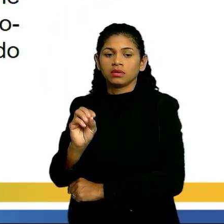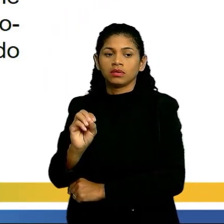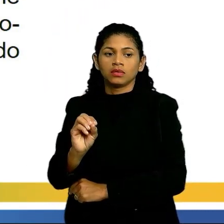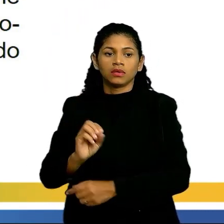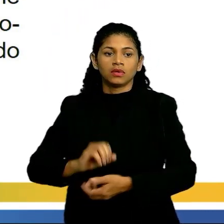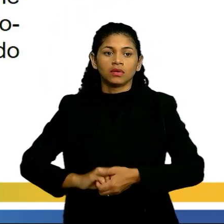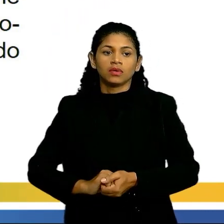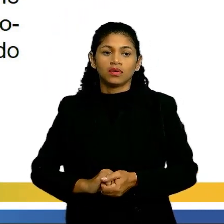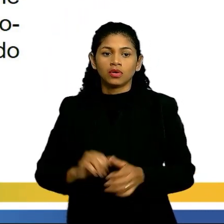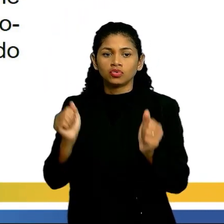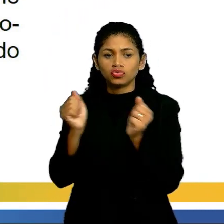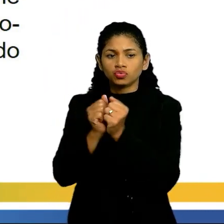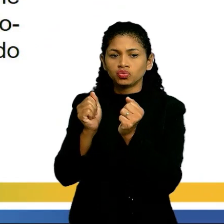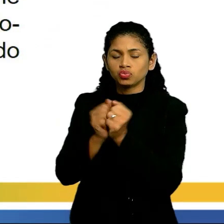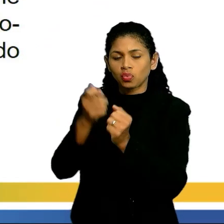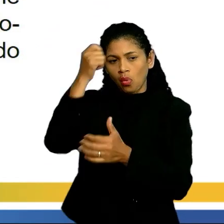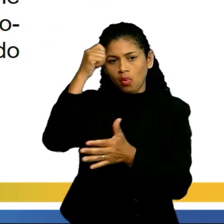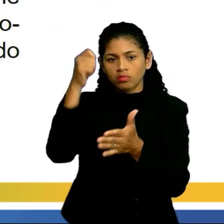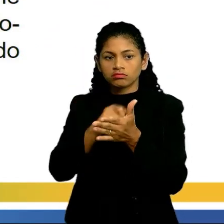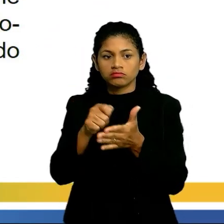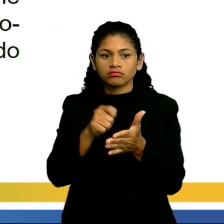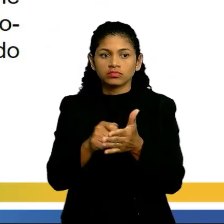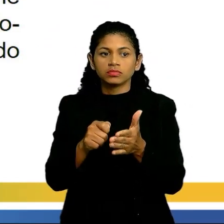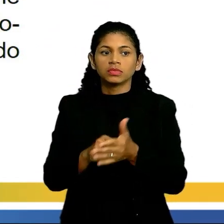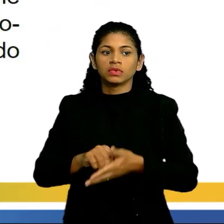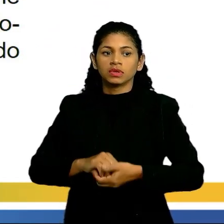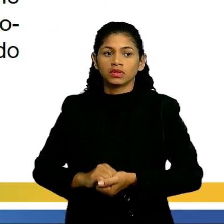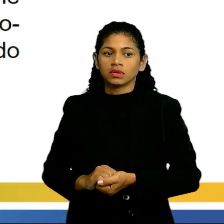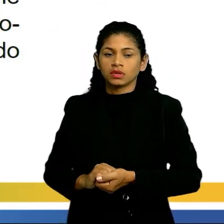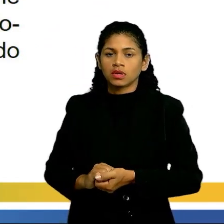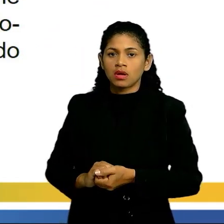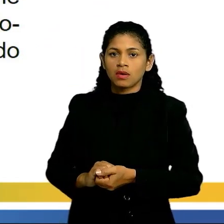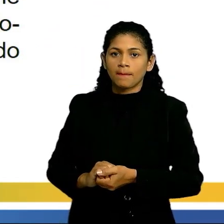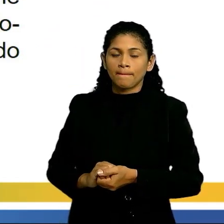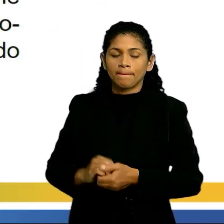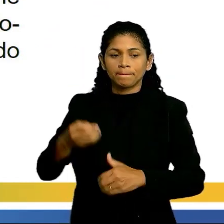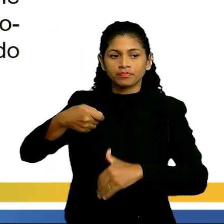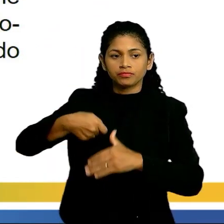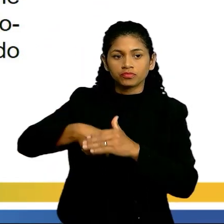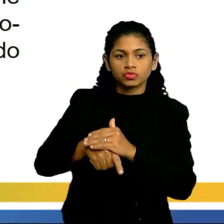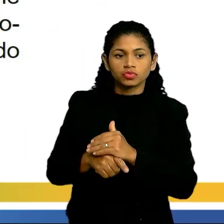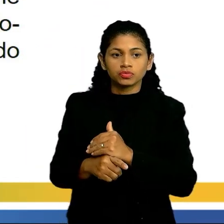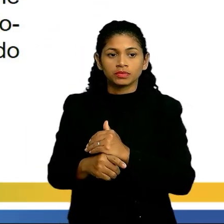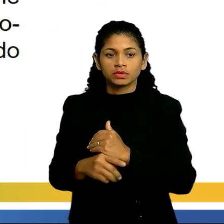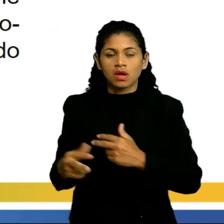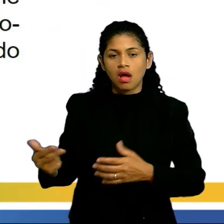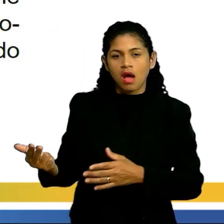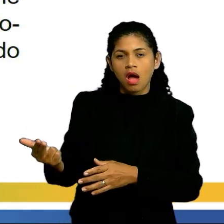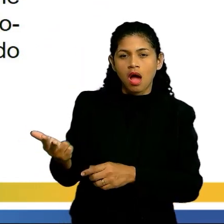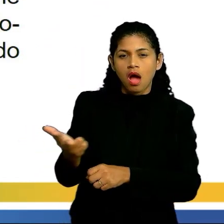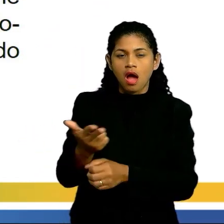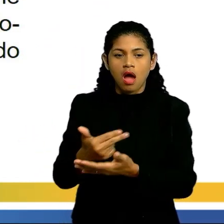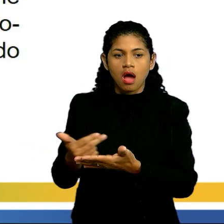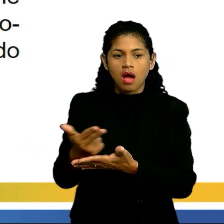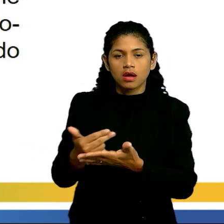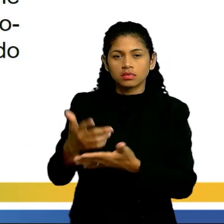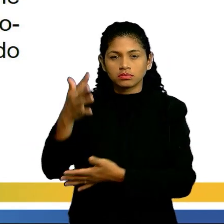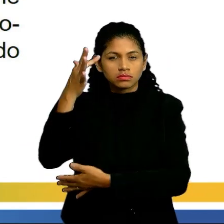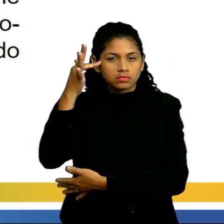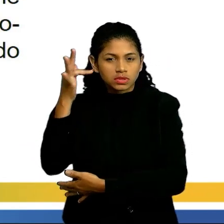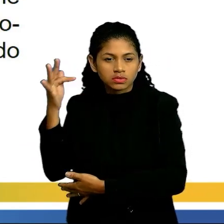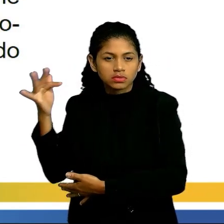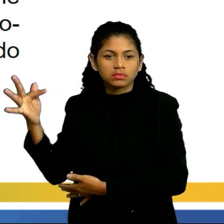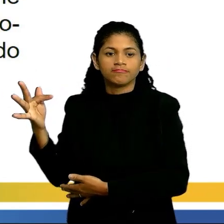Nietzsche subverteram a arte e a filosofia. A bailarina americana, considerada uma